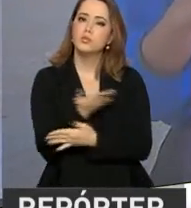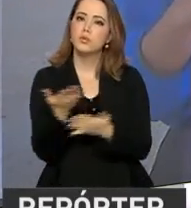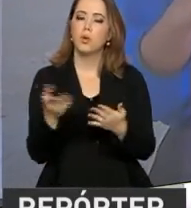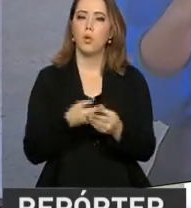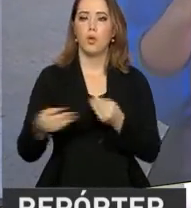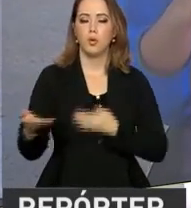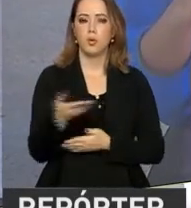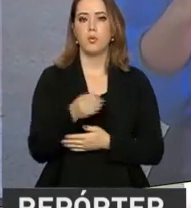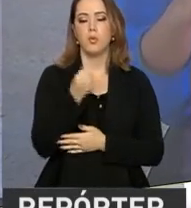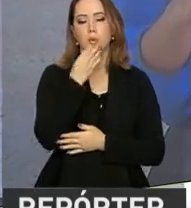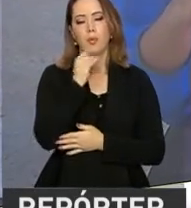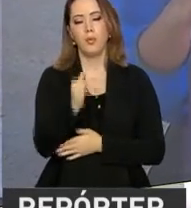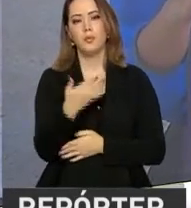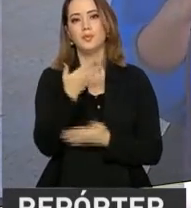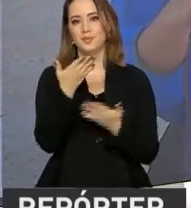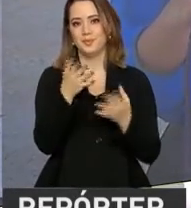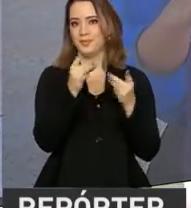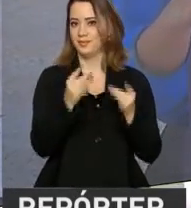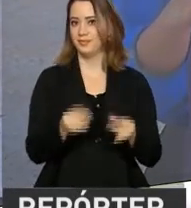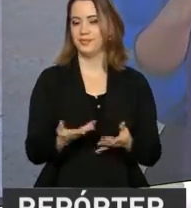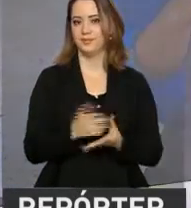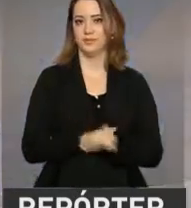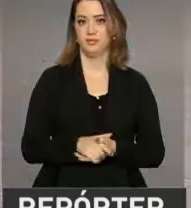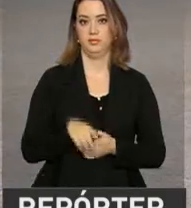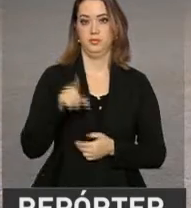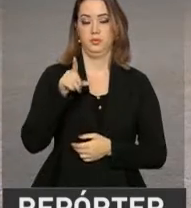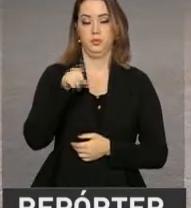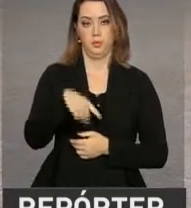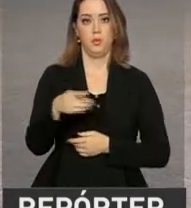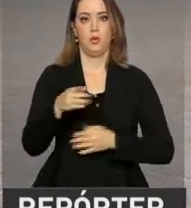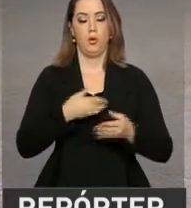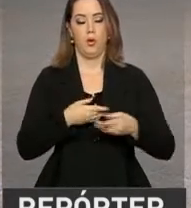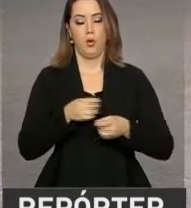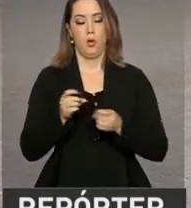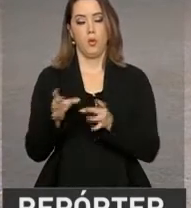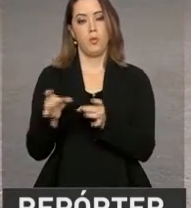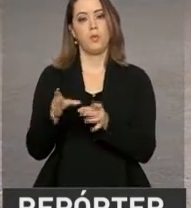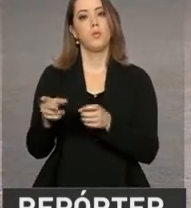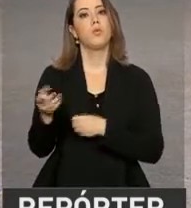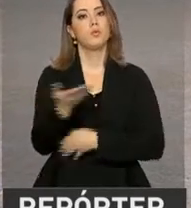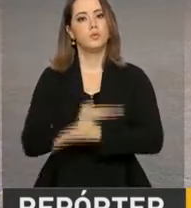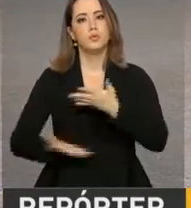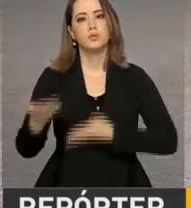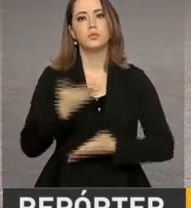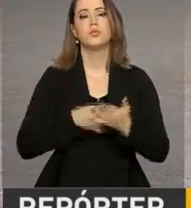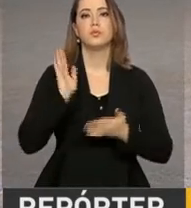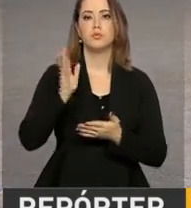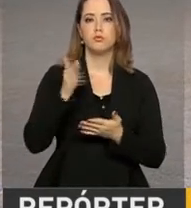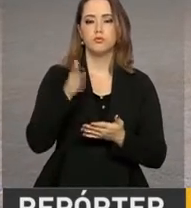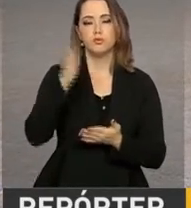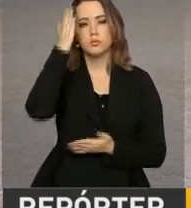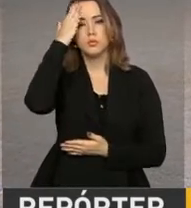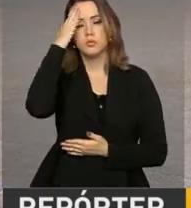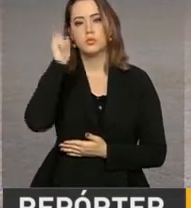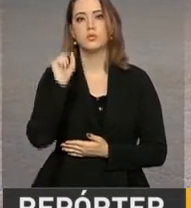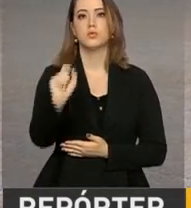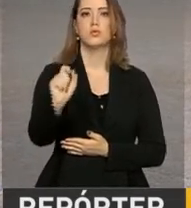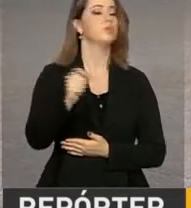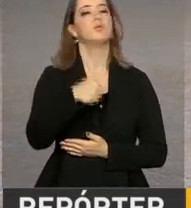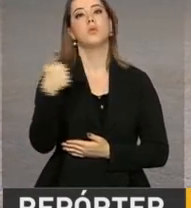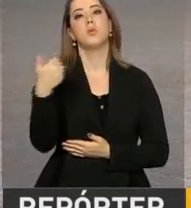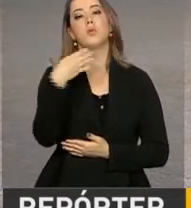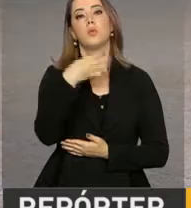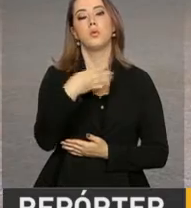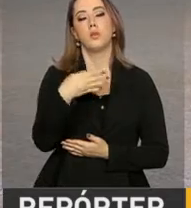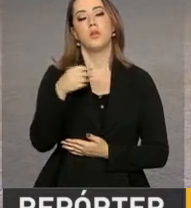decisão. Bom dia para você. Bom dia, Renata. É isso mesmo, o mercado financeiro já esperava essa decisão. O Comitê de Política Monetária, o